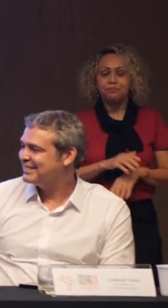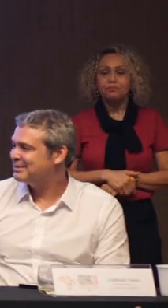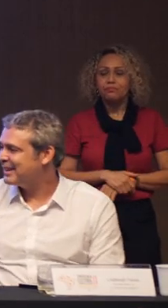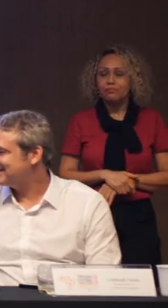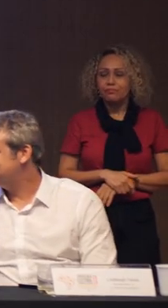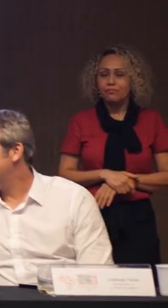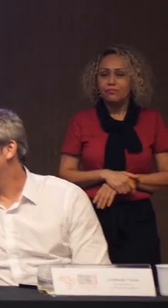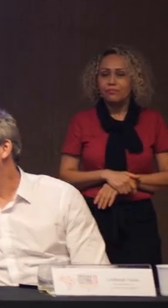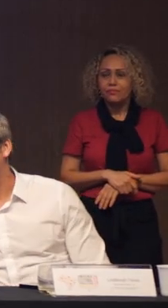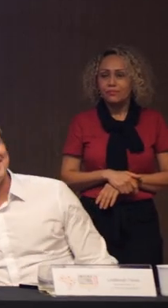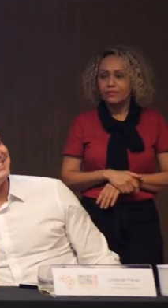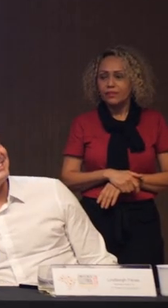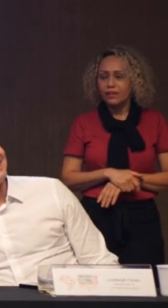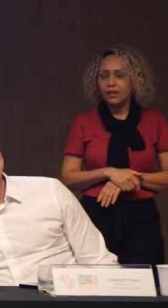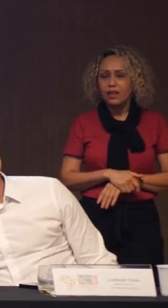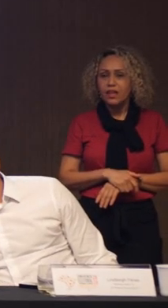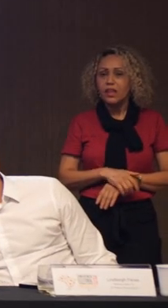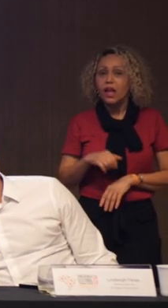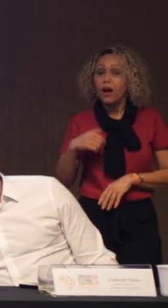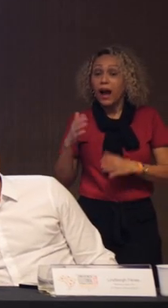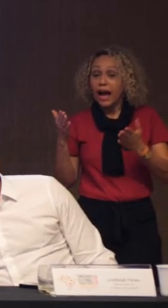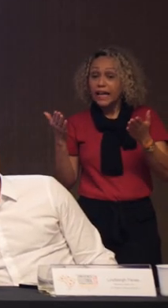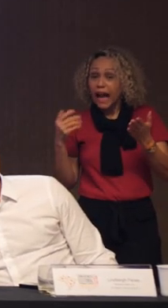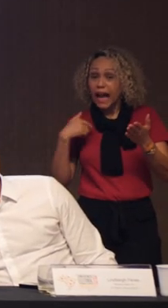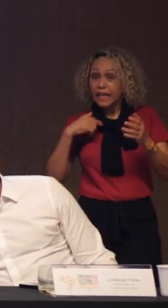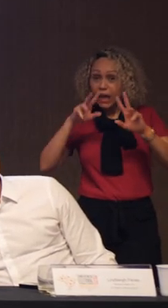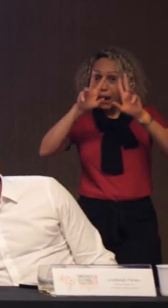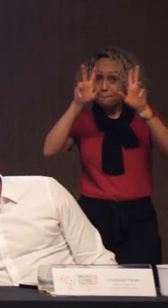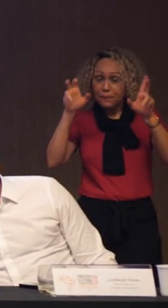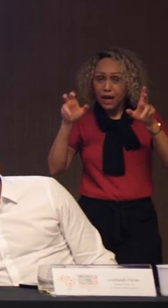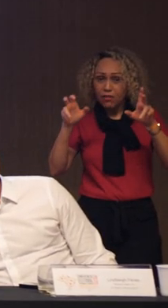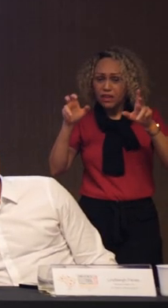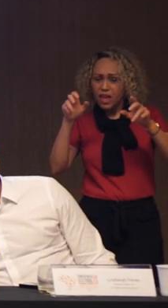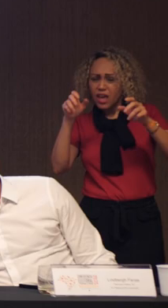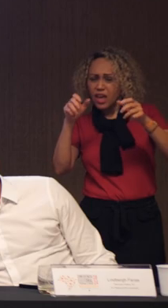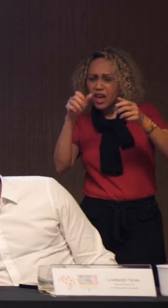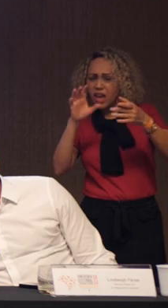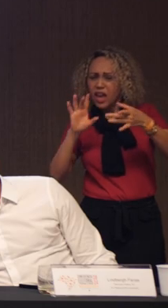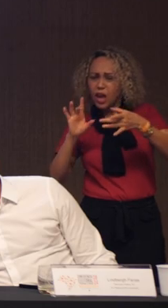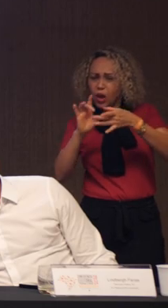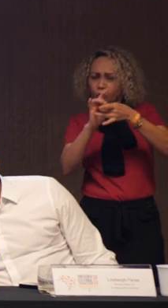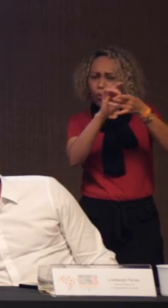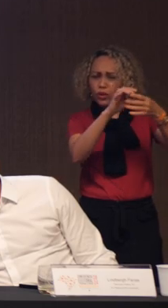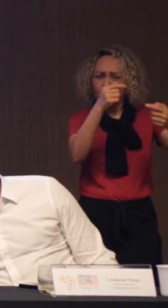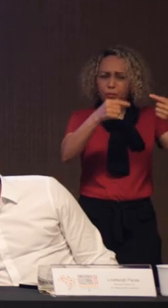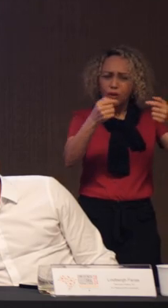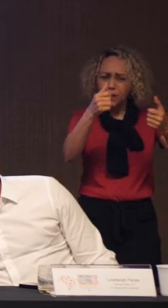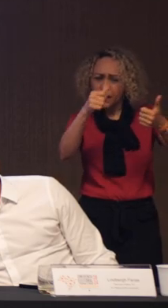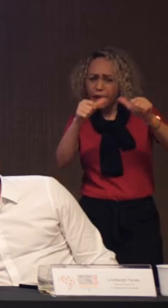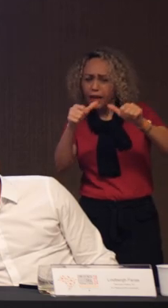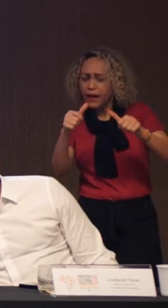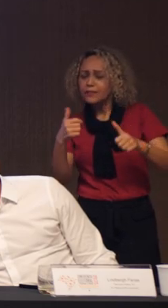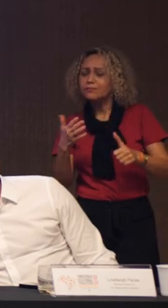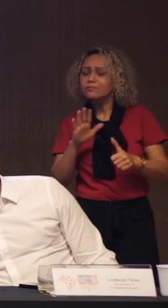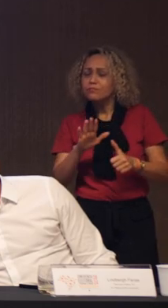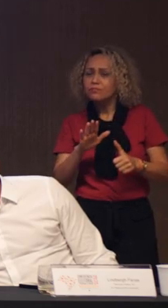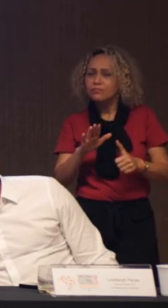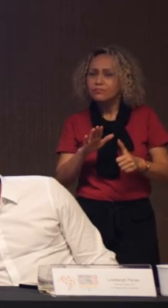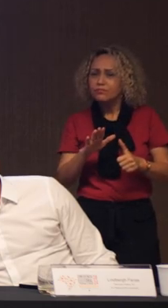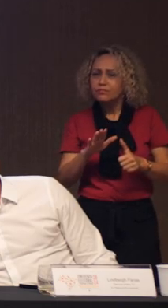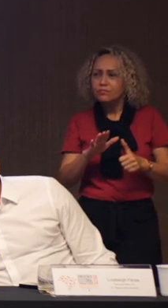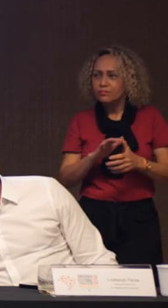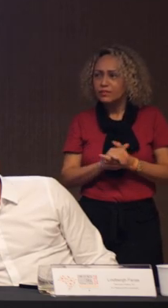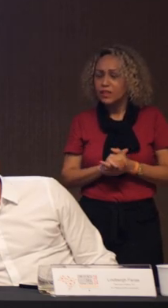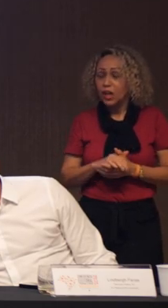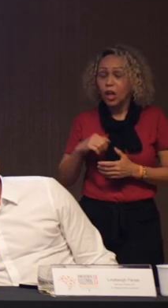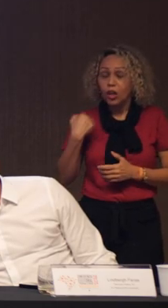conjuntura, e a gente tem que fazer essa análise. A Bahia tem 417 municípios e a gente tem 32 prefeitos.